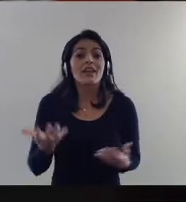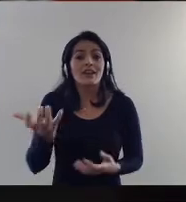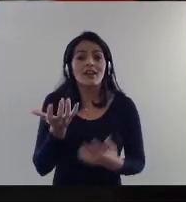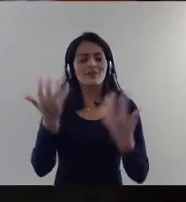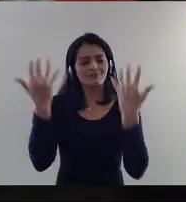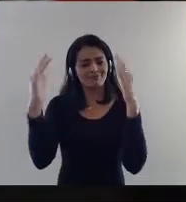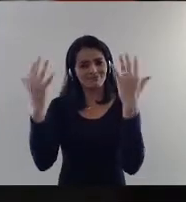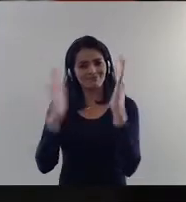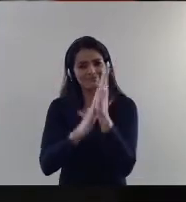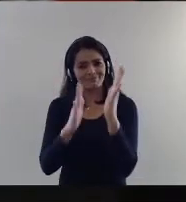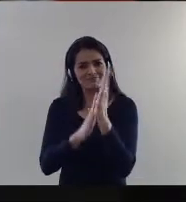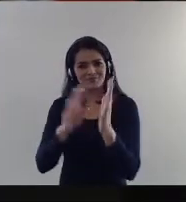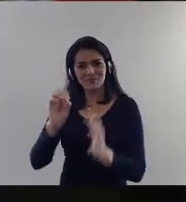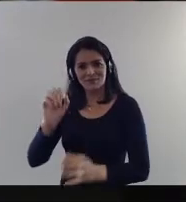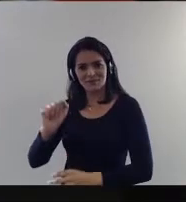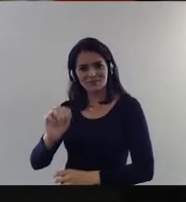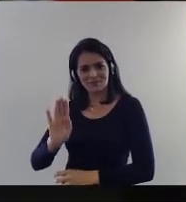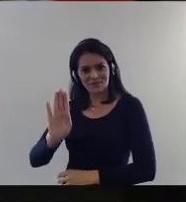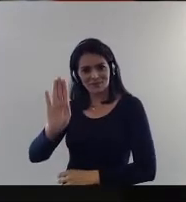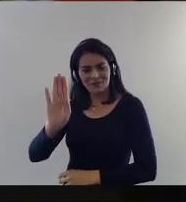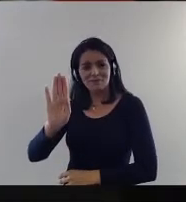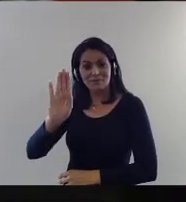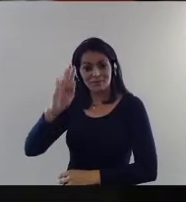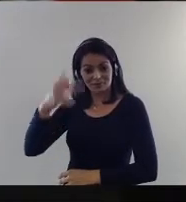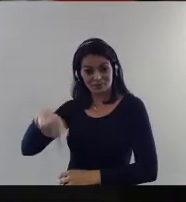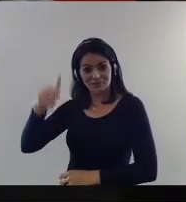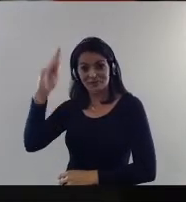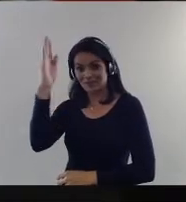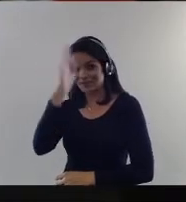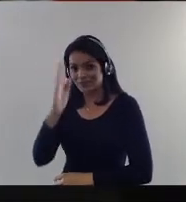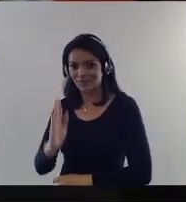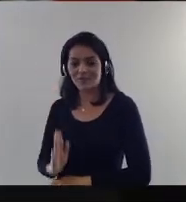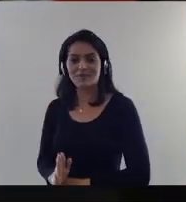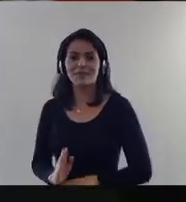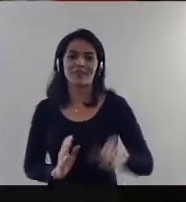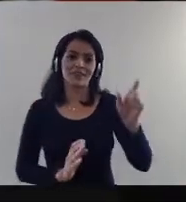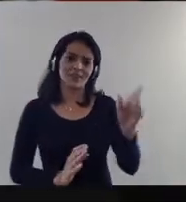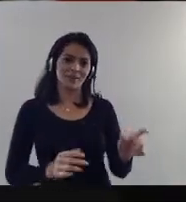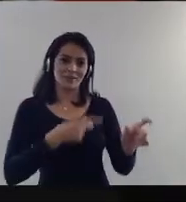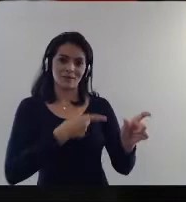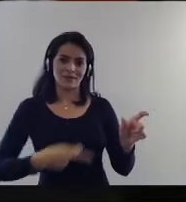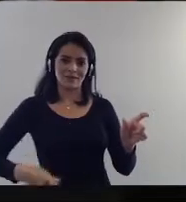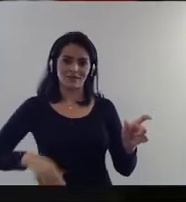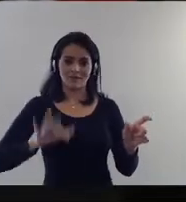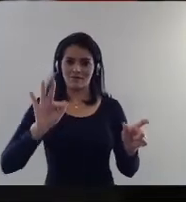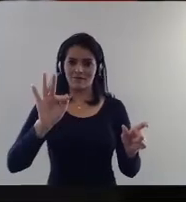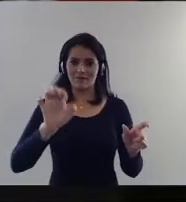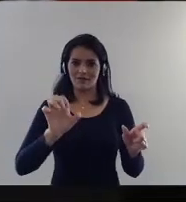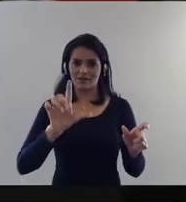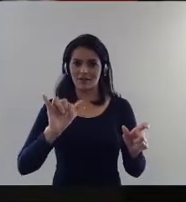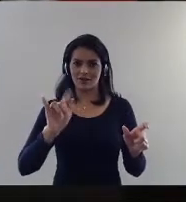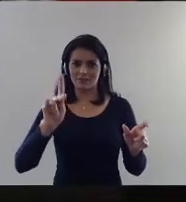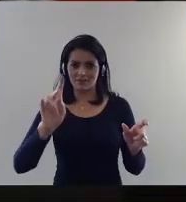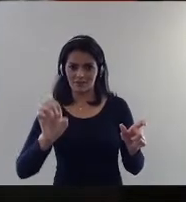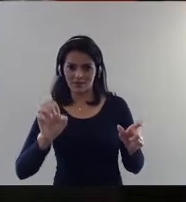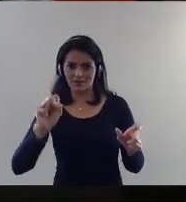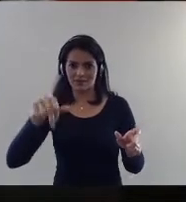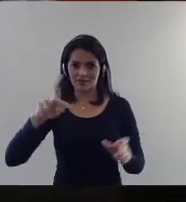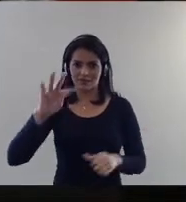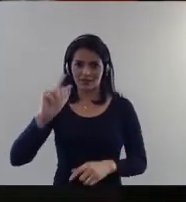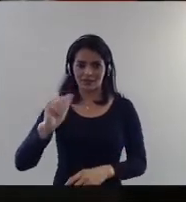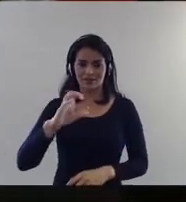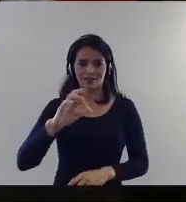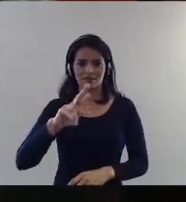a Ordem dos Advogados do Brasil, na pessoa do nosso presidente Felipe Santa Cruz, do